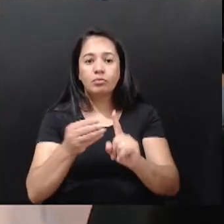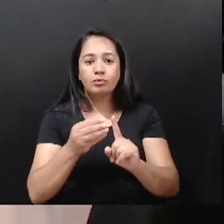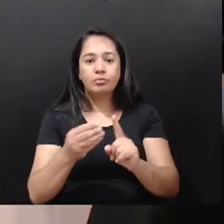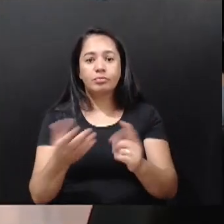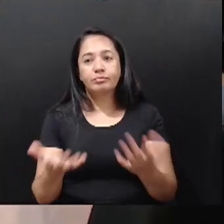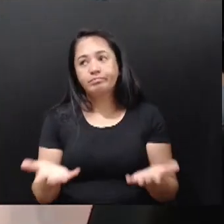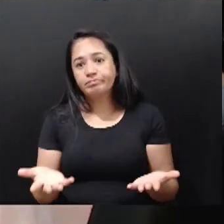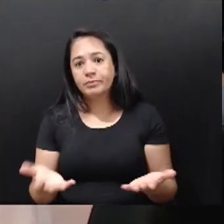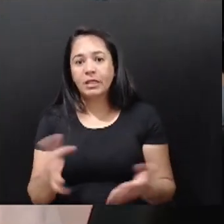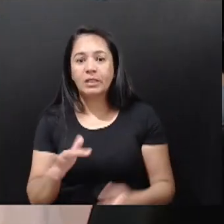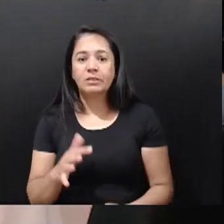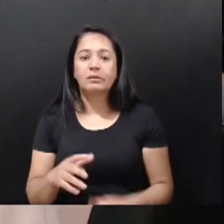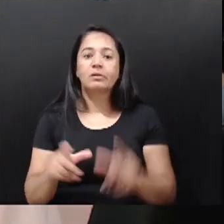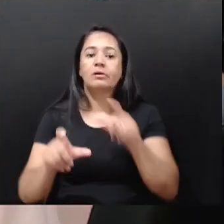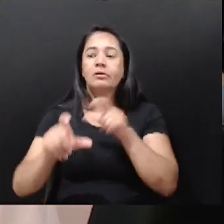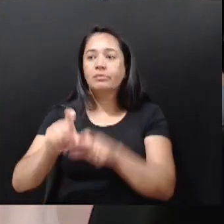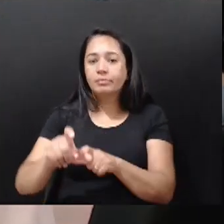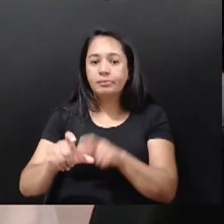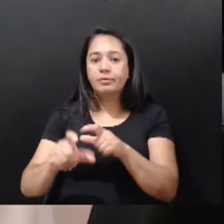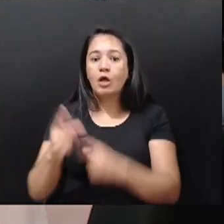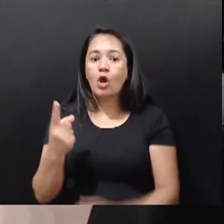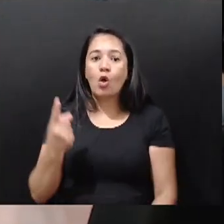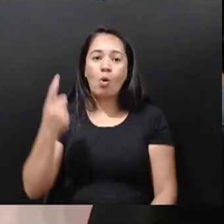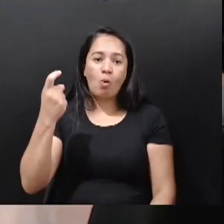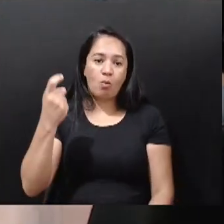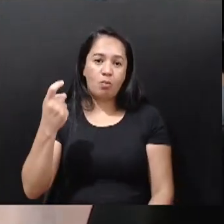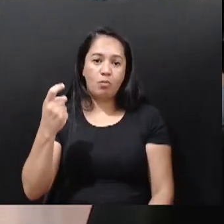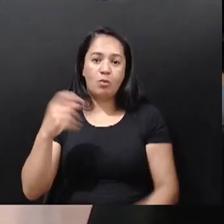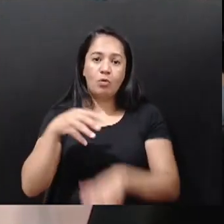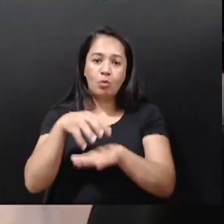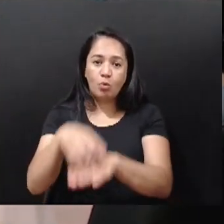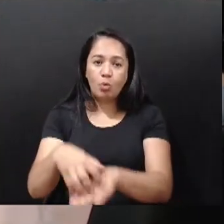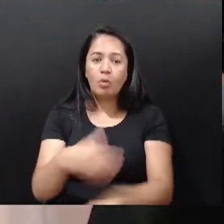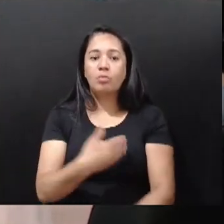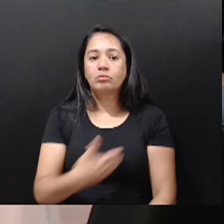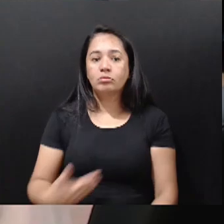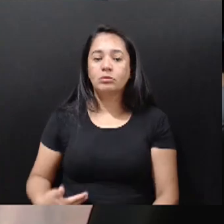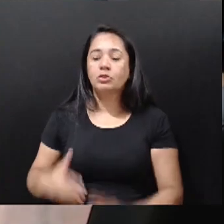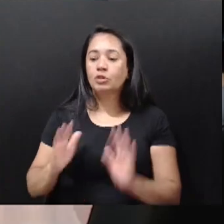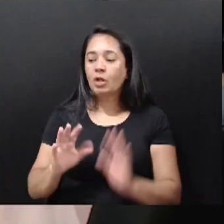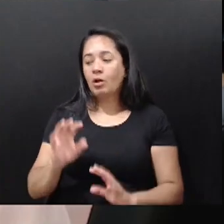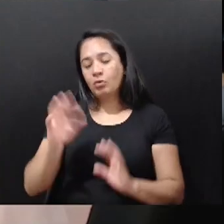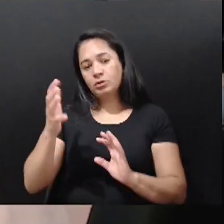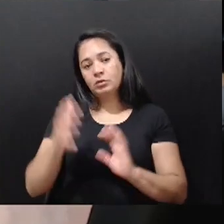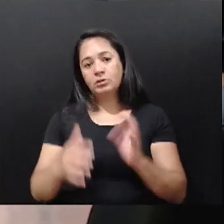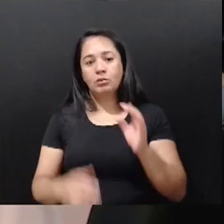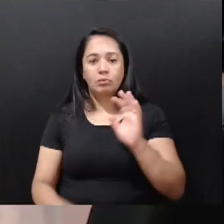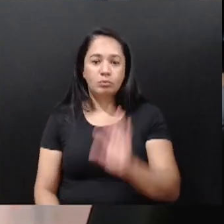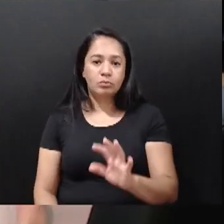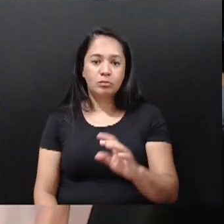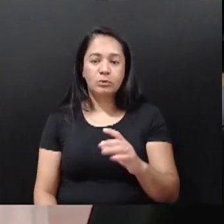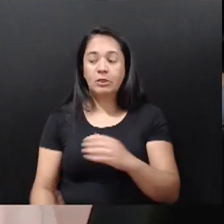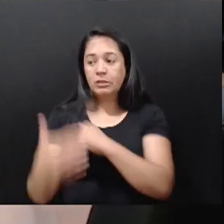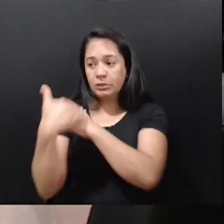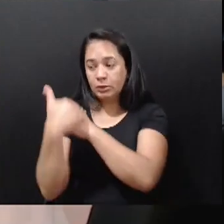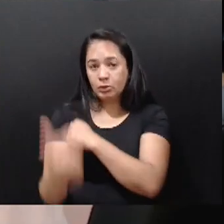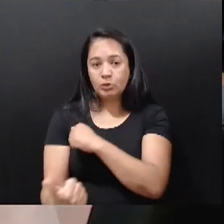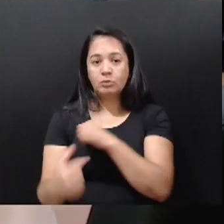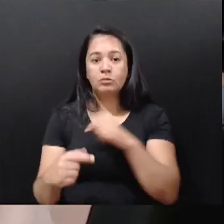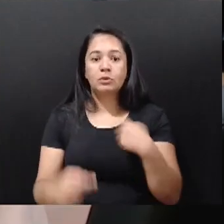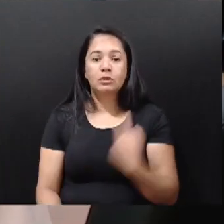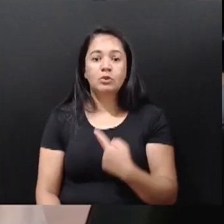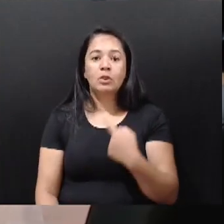vezes dependem única e exclusivamente desse transporte público, têm passado por essa situação, então nos procuraram para que a gente pudesse